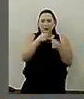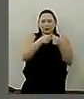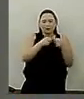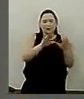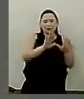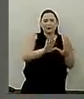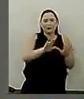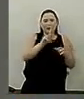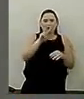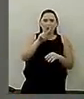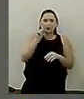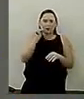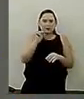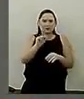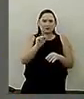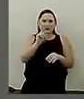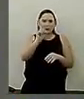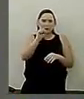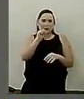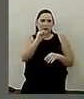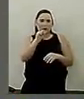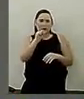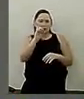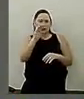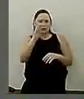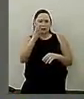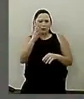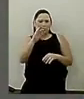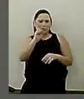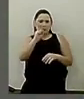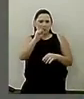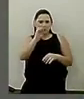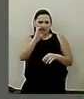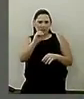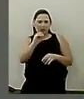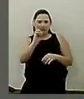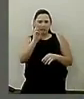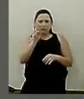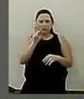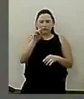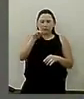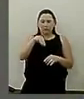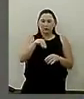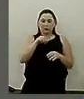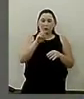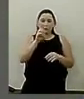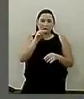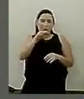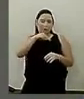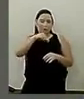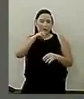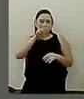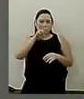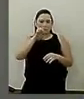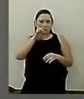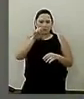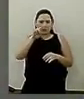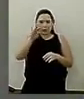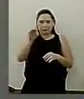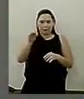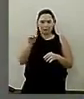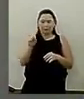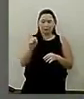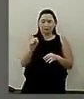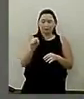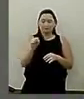a mais de 2.184 metros de altitude, com neve quase que o ano todo no seu